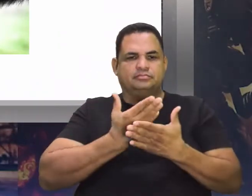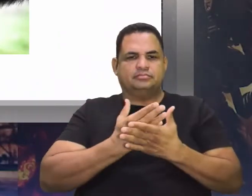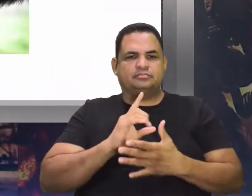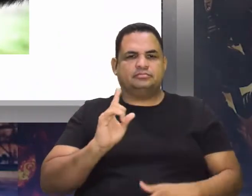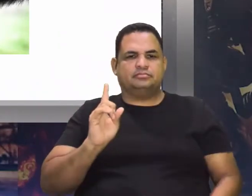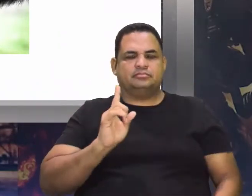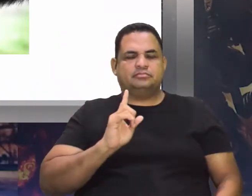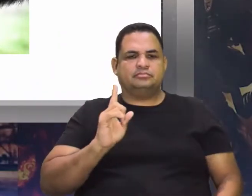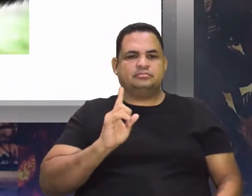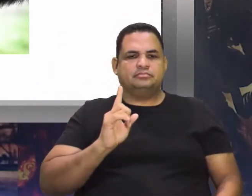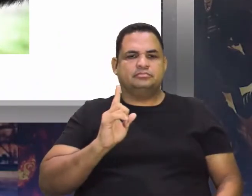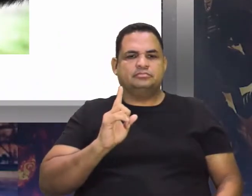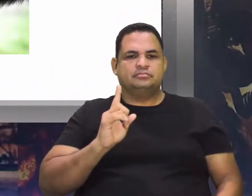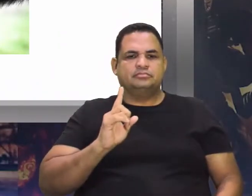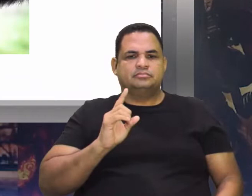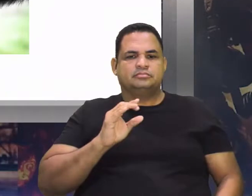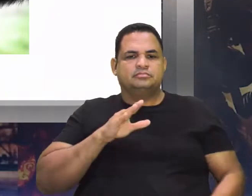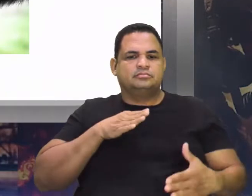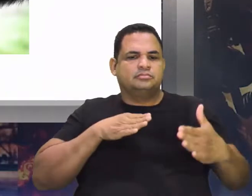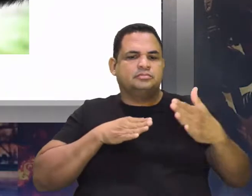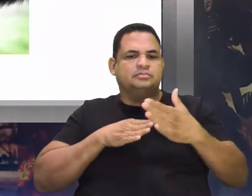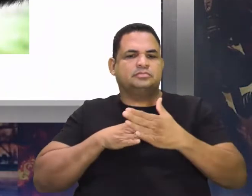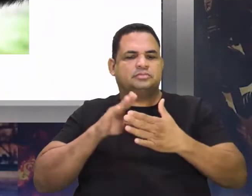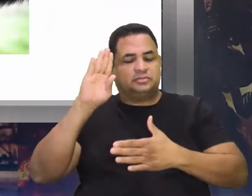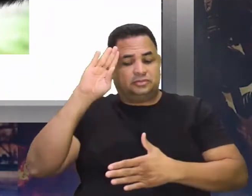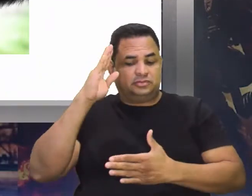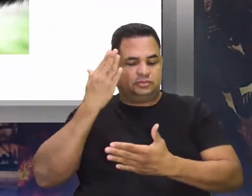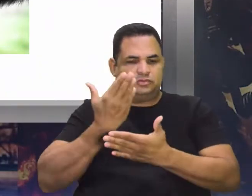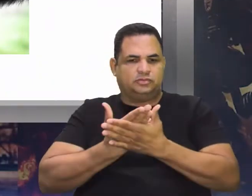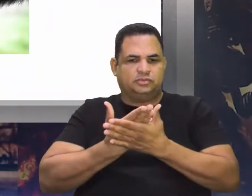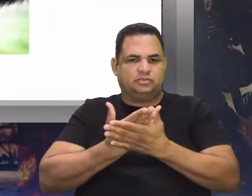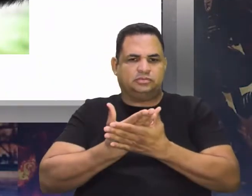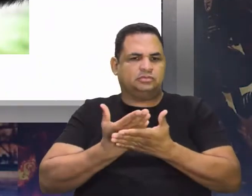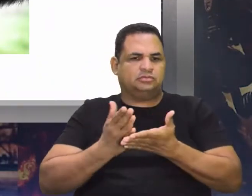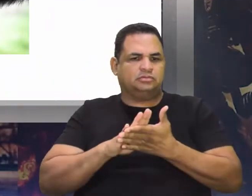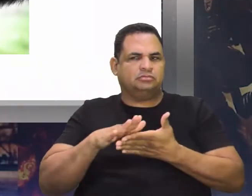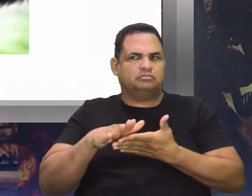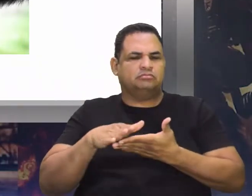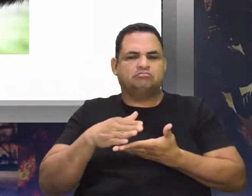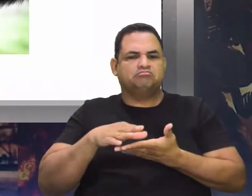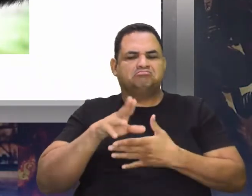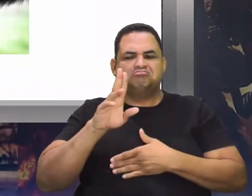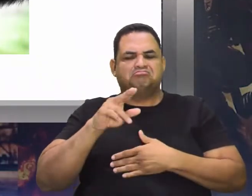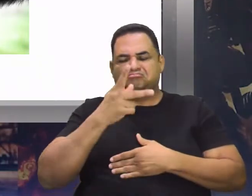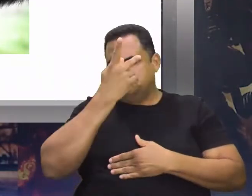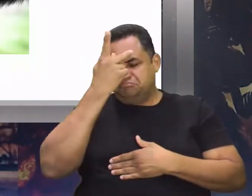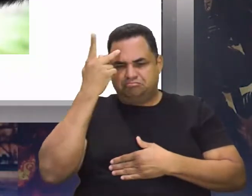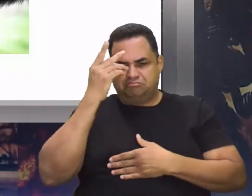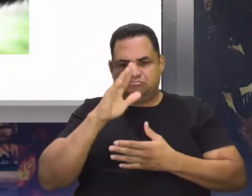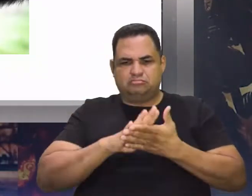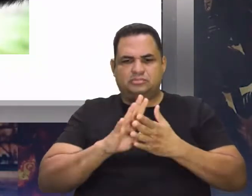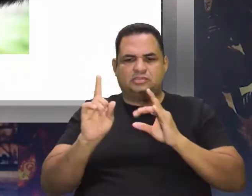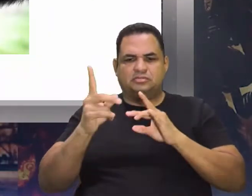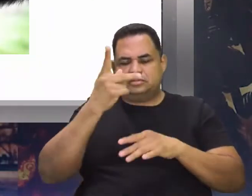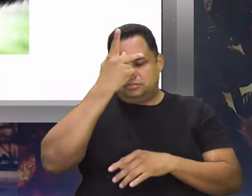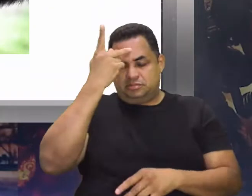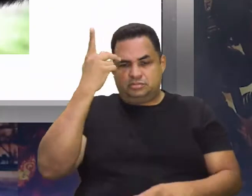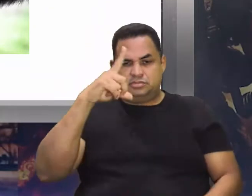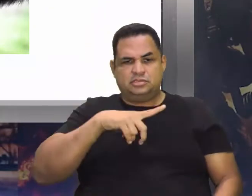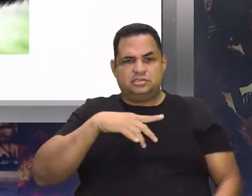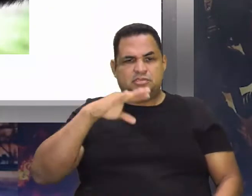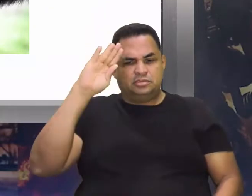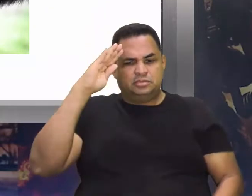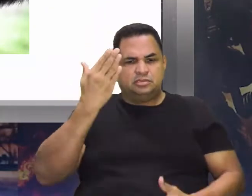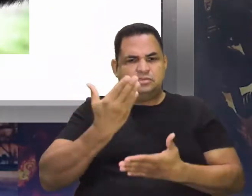ela não atinge a crença de ninguém. Cada um tem sua crença. Porque nós